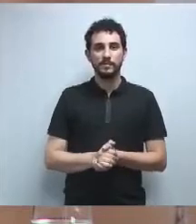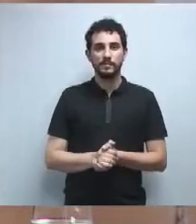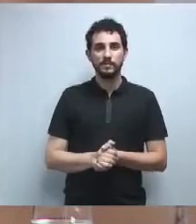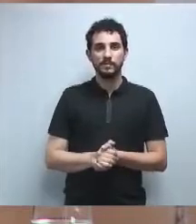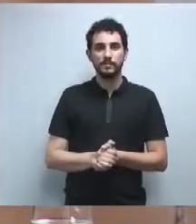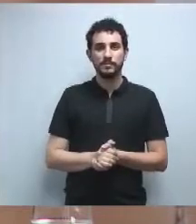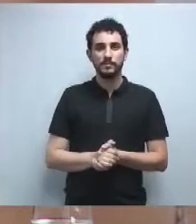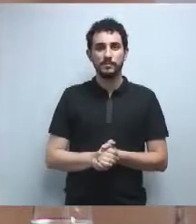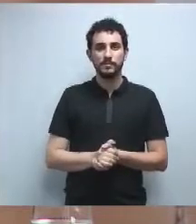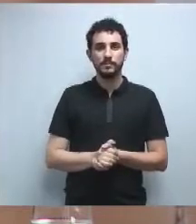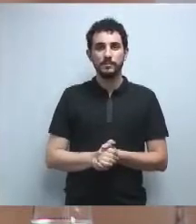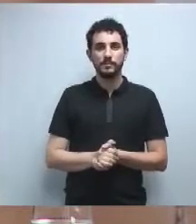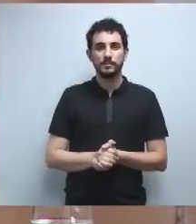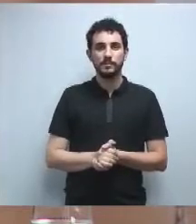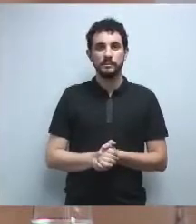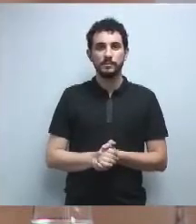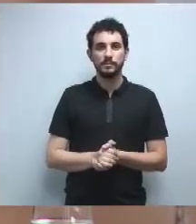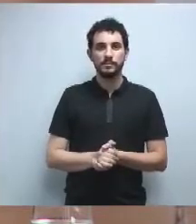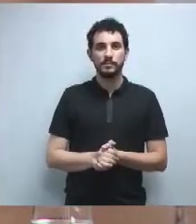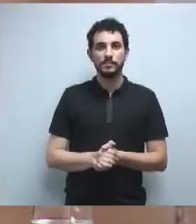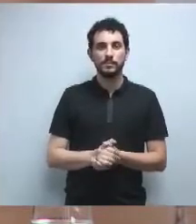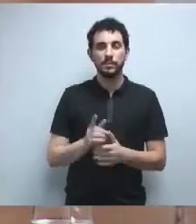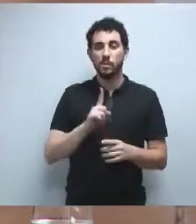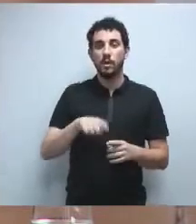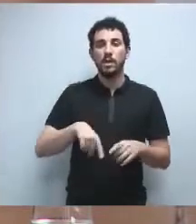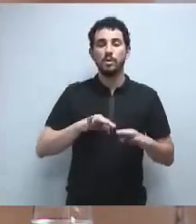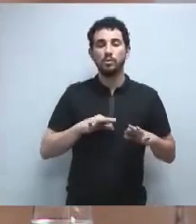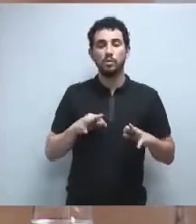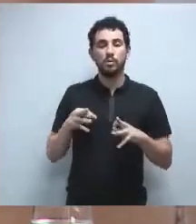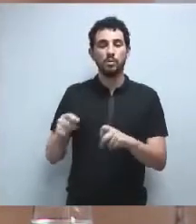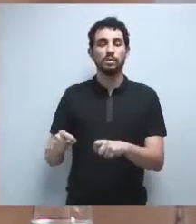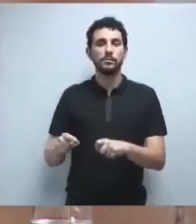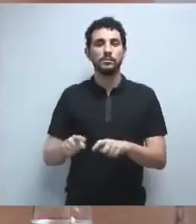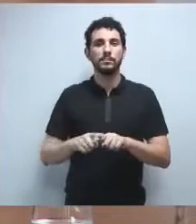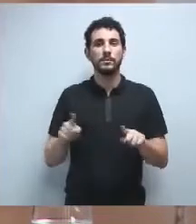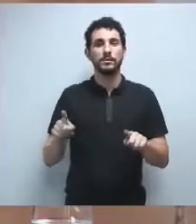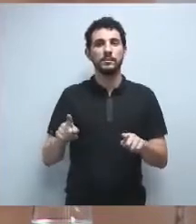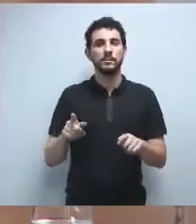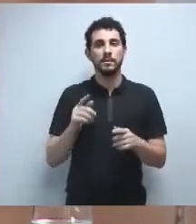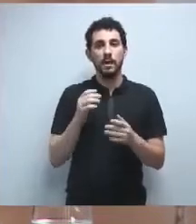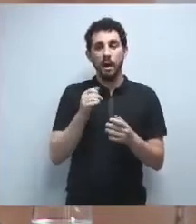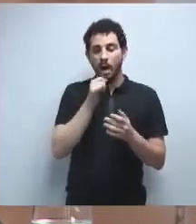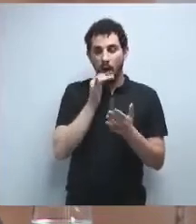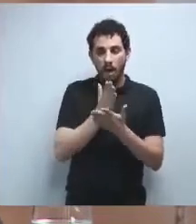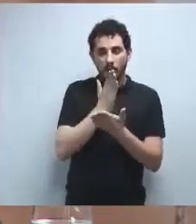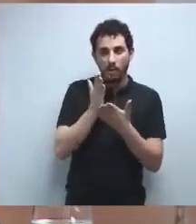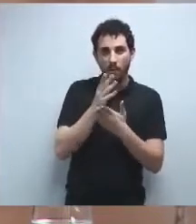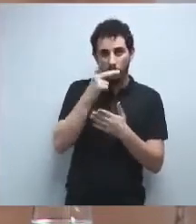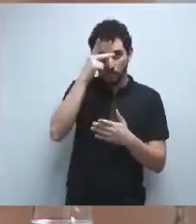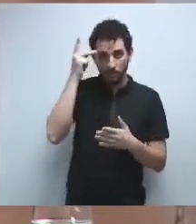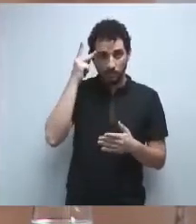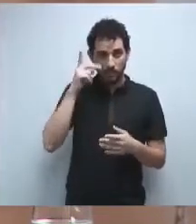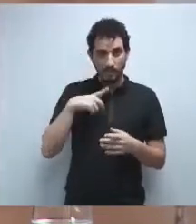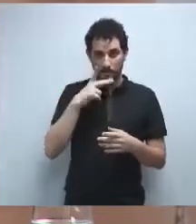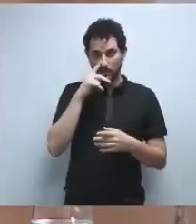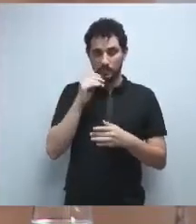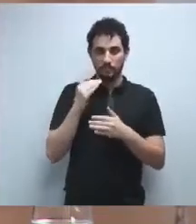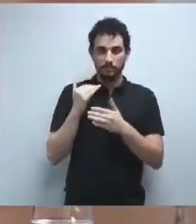porque são alguns membros não são todos mas quando algum membro extrapola